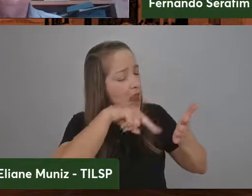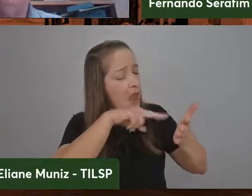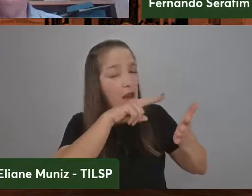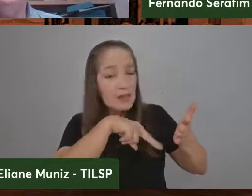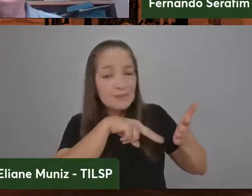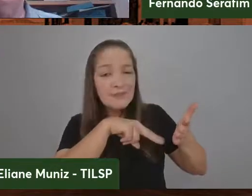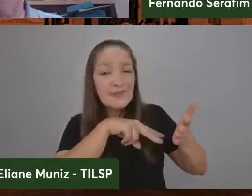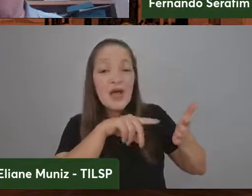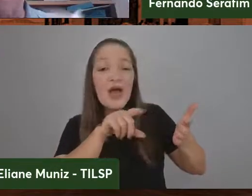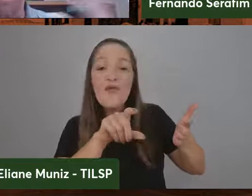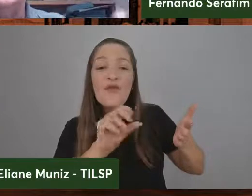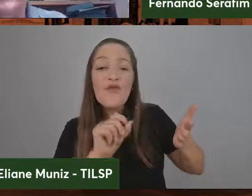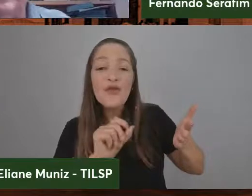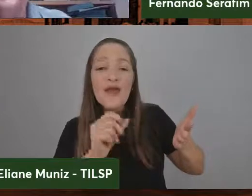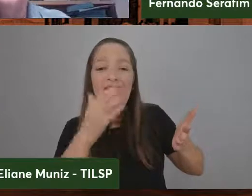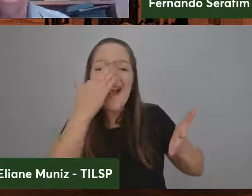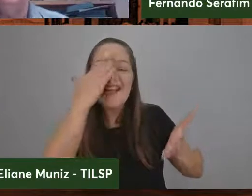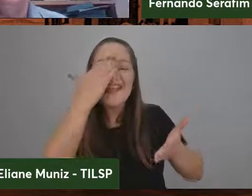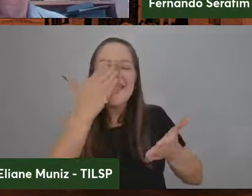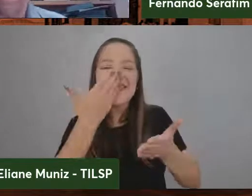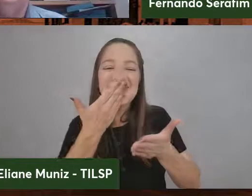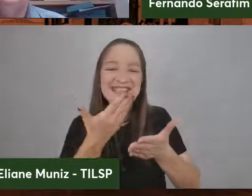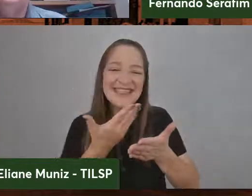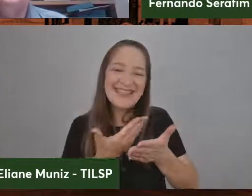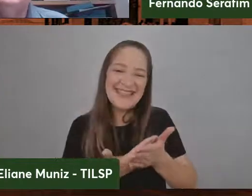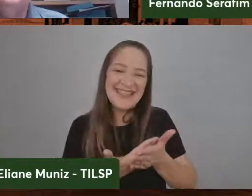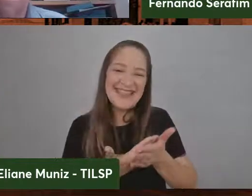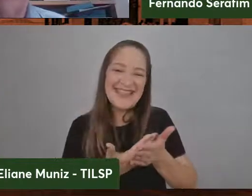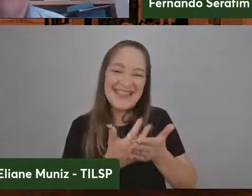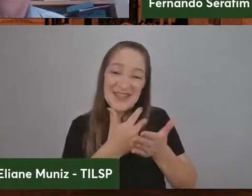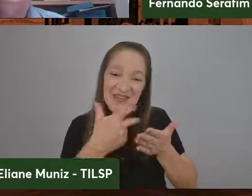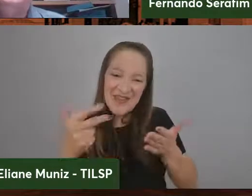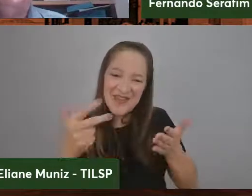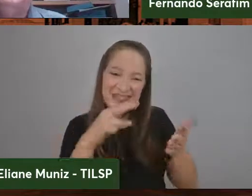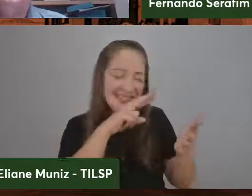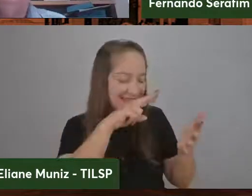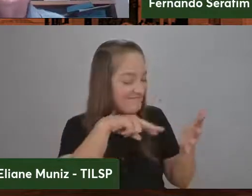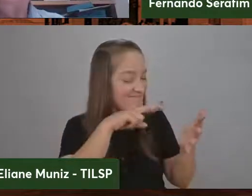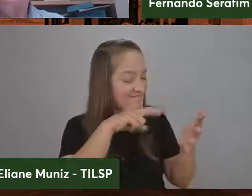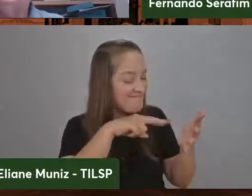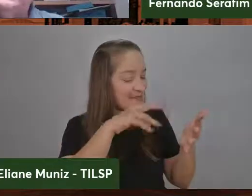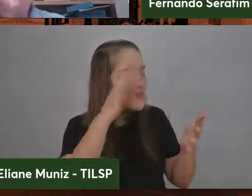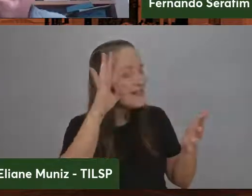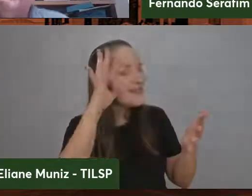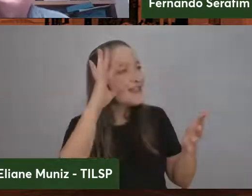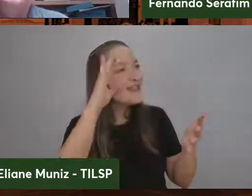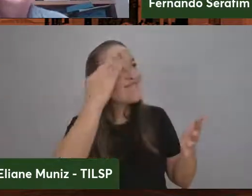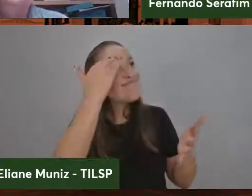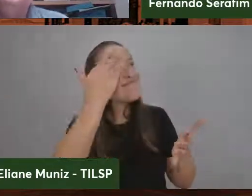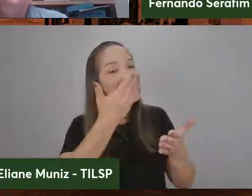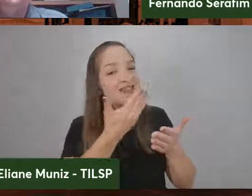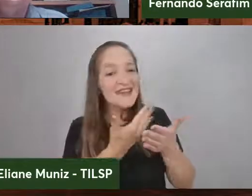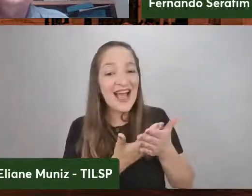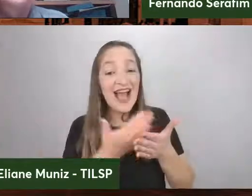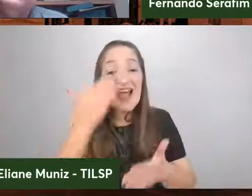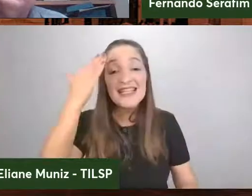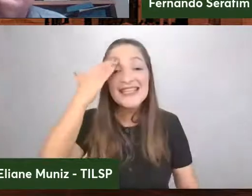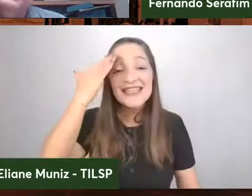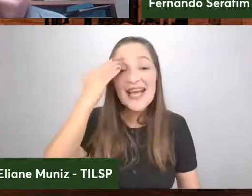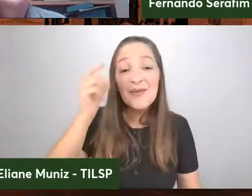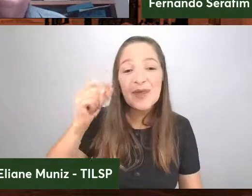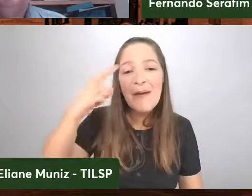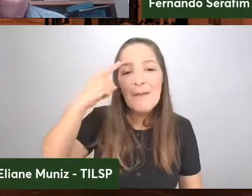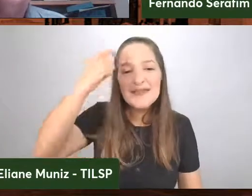você acredita naquilo que você está lendo. Né? Porque a gente sabe, por princípio, que é uma